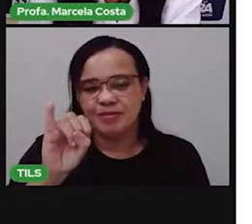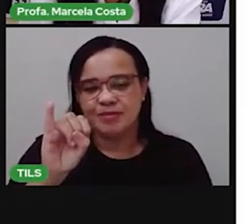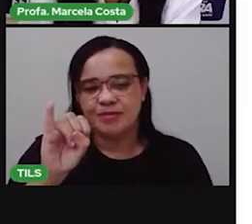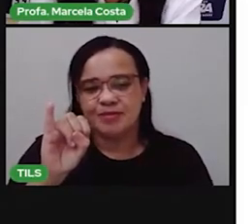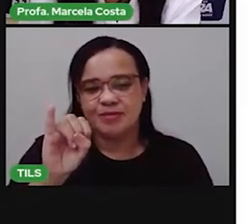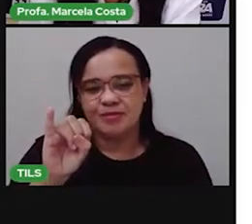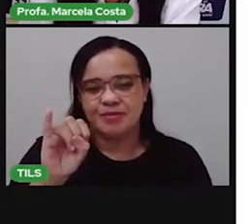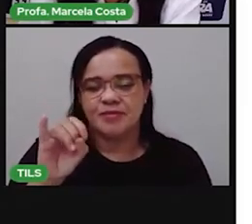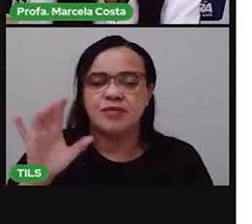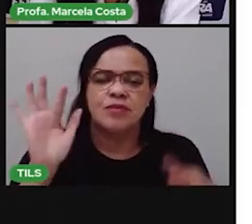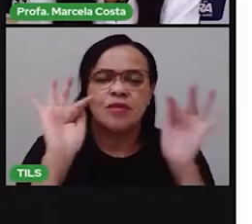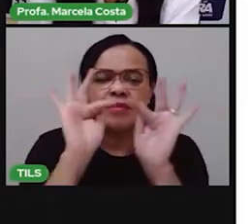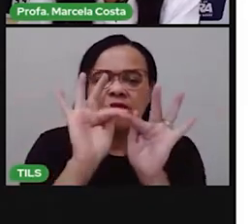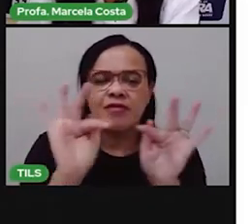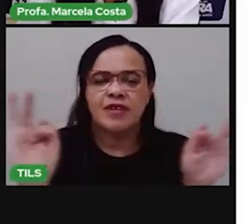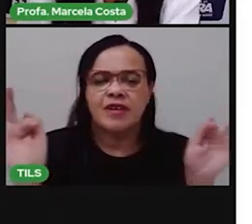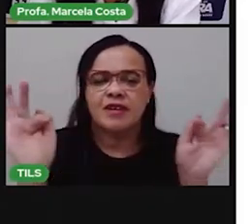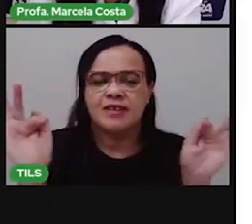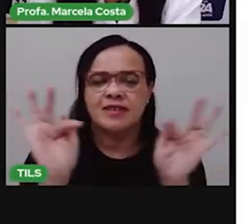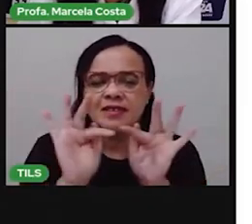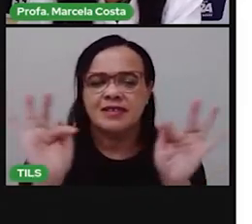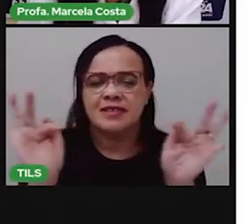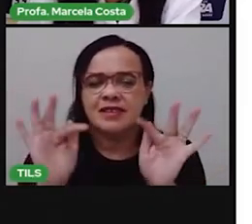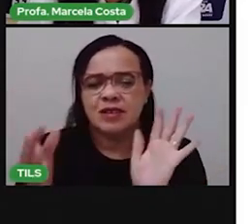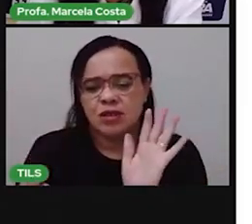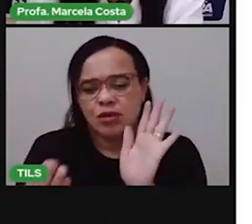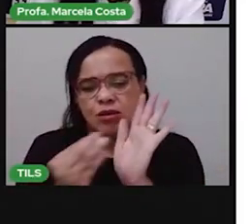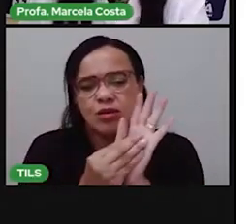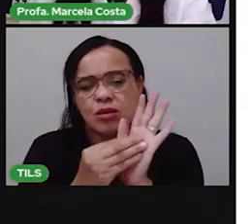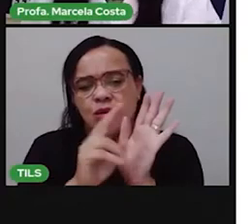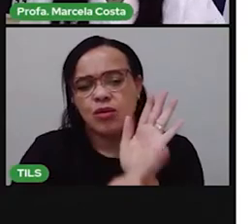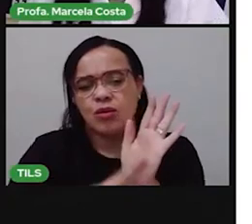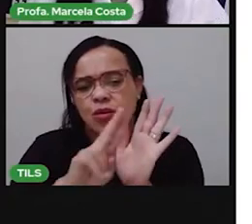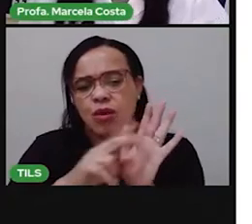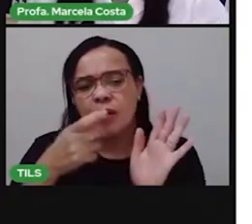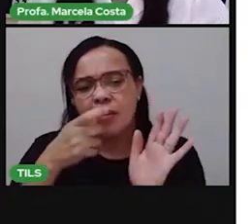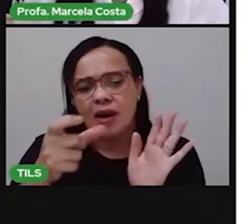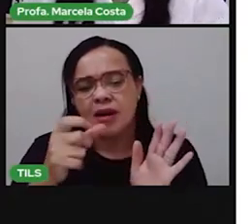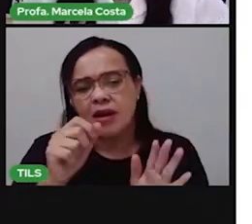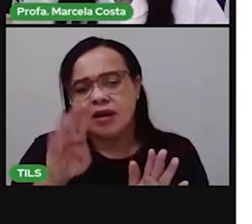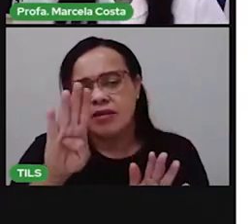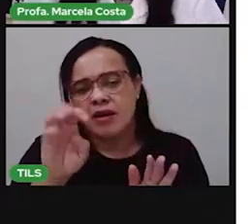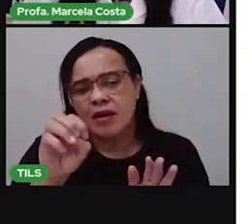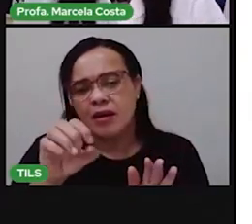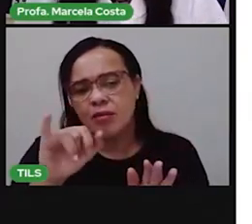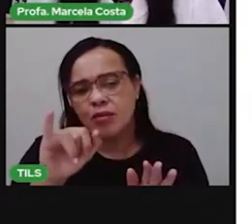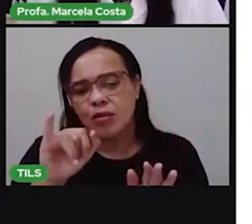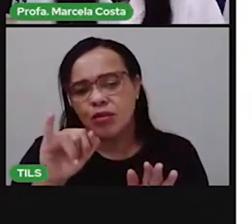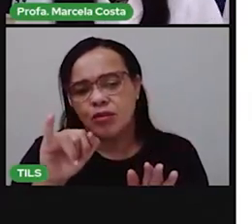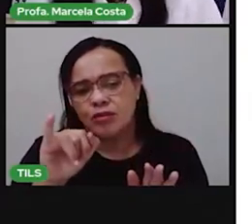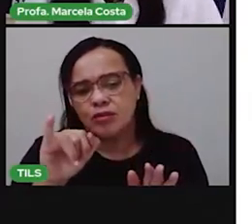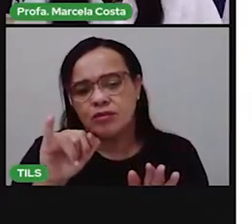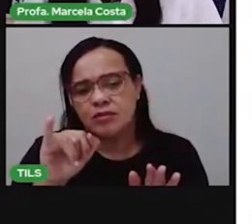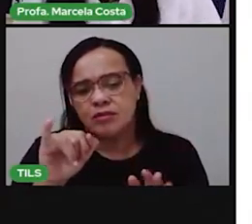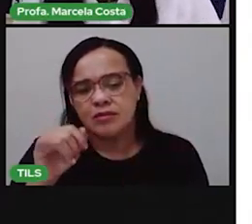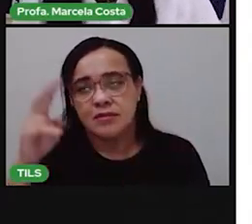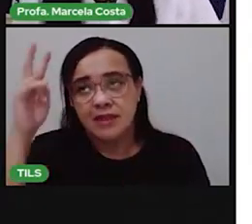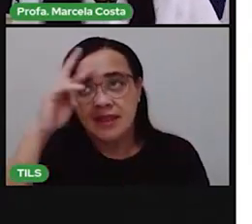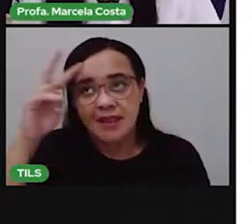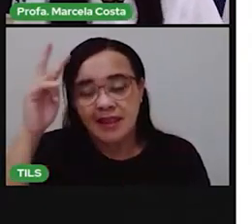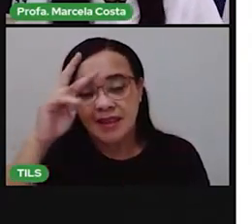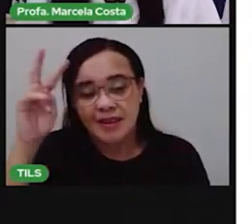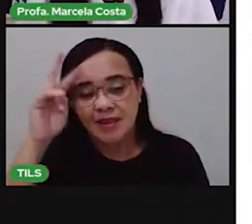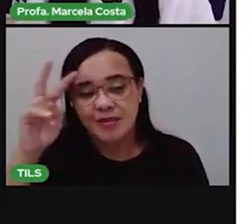Agora, uma frase onde eu posso usar essa palavra. Tenta lembrar